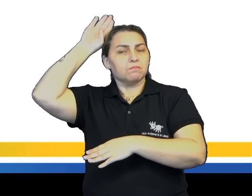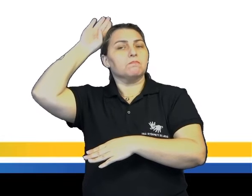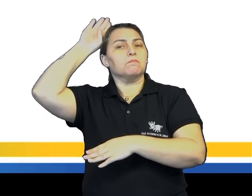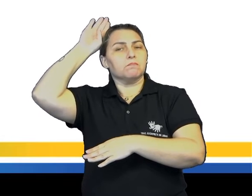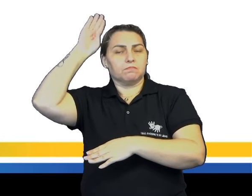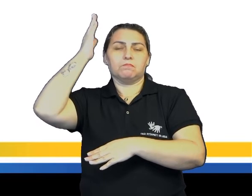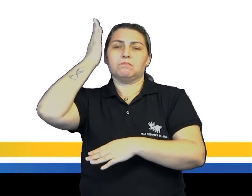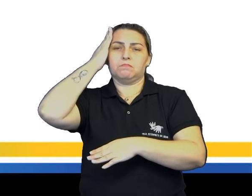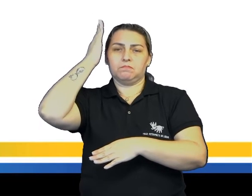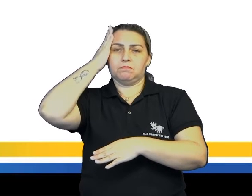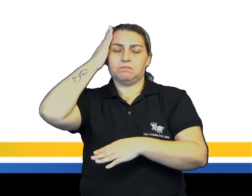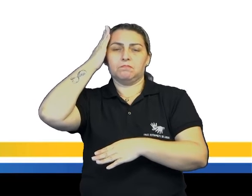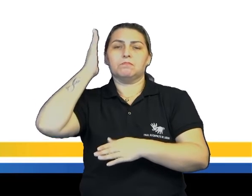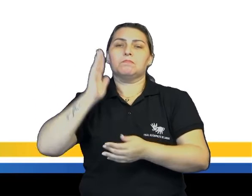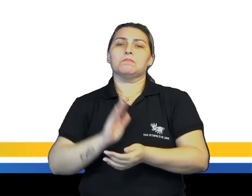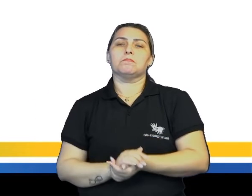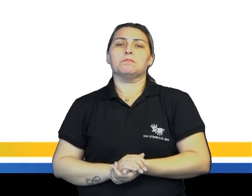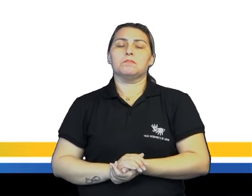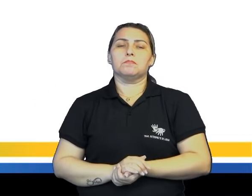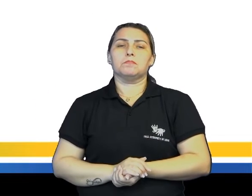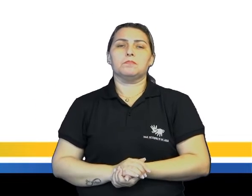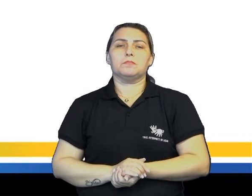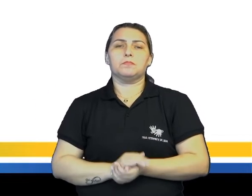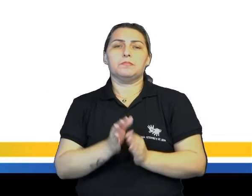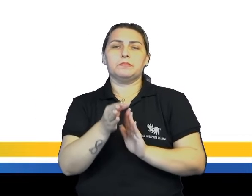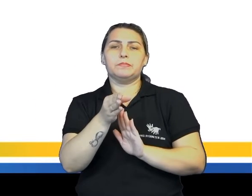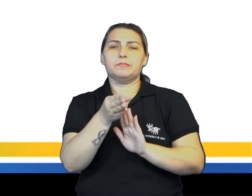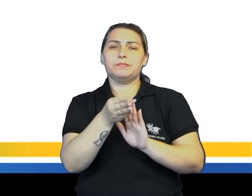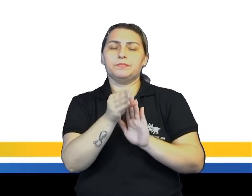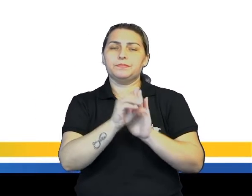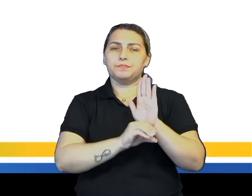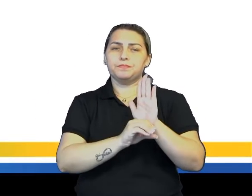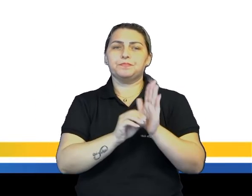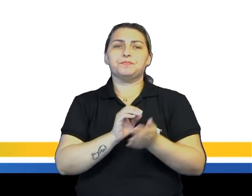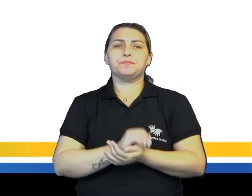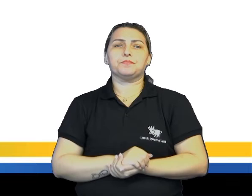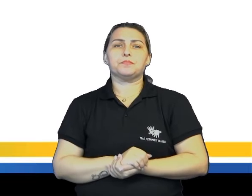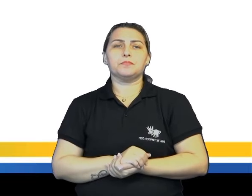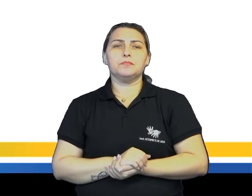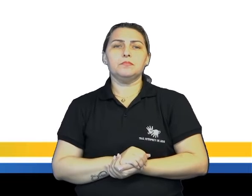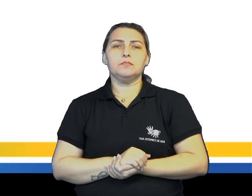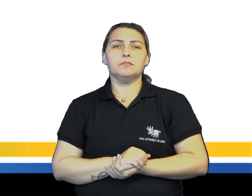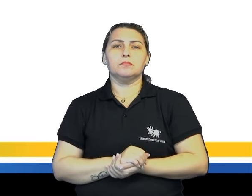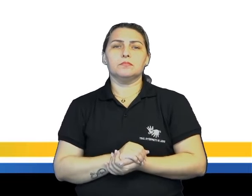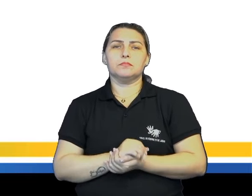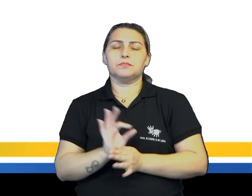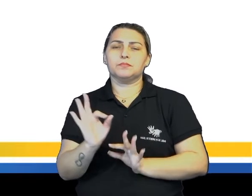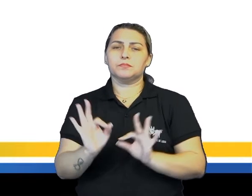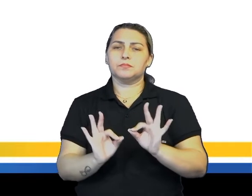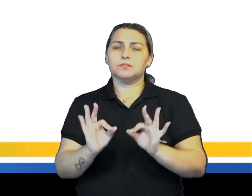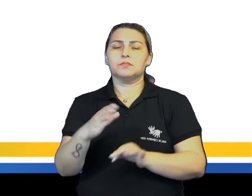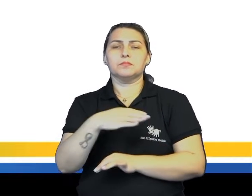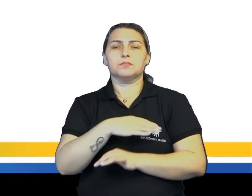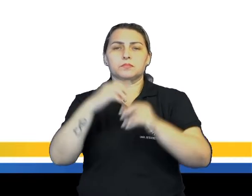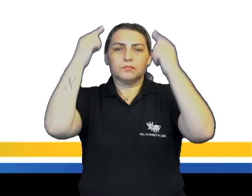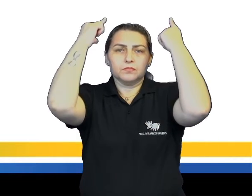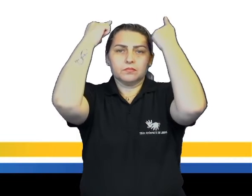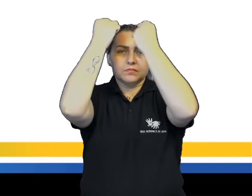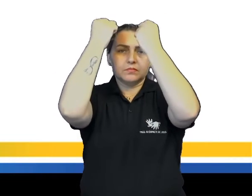essa castanha, desvendar, né, esse conceito. Então, tem aí um exercitando. No processo de formação da poli